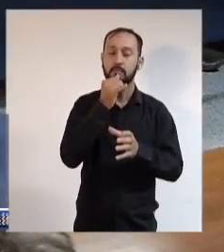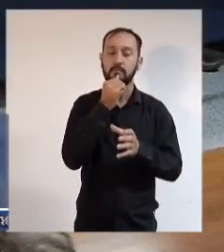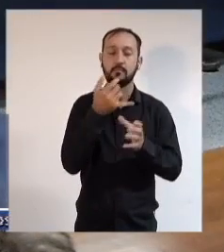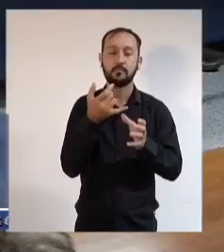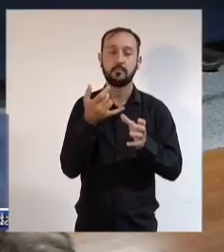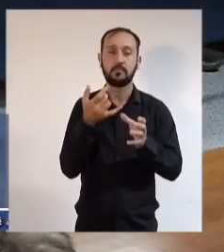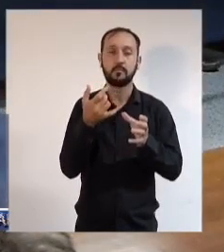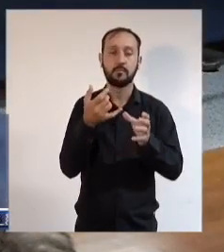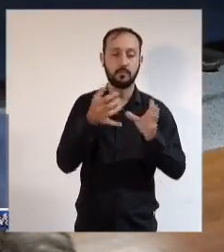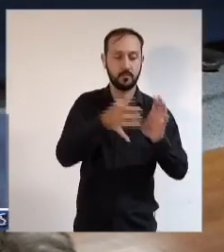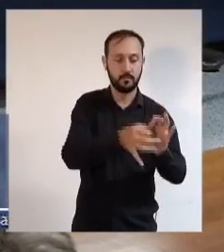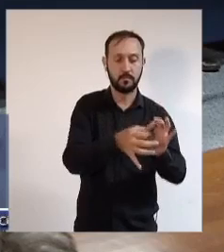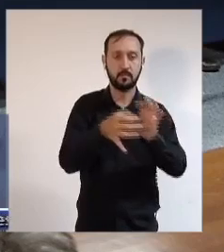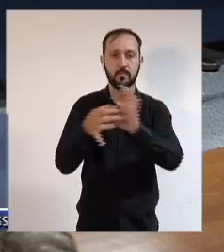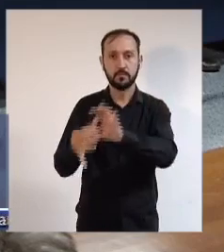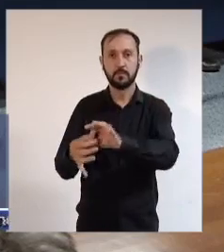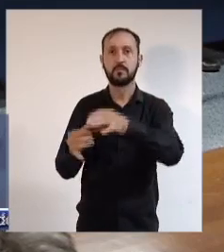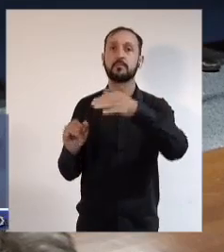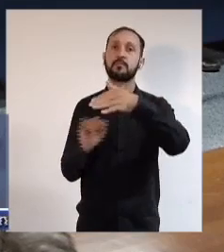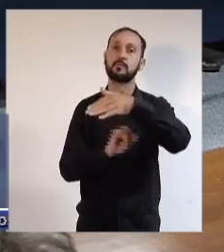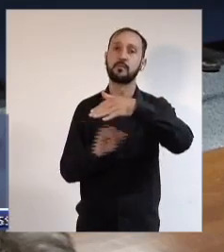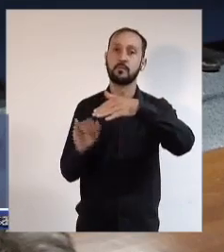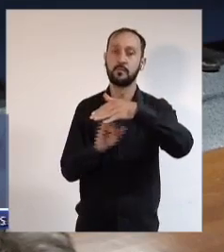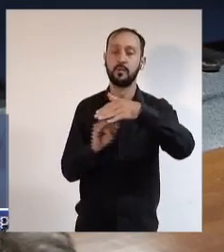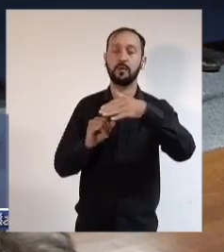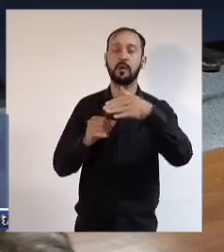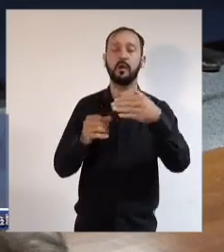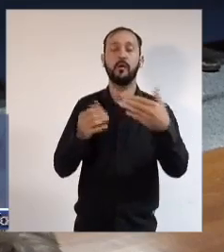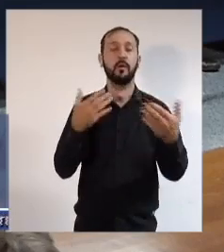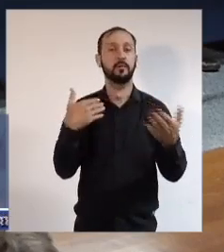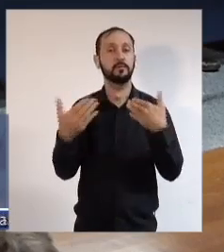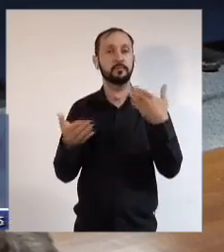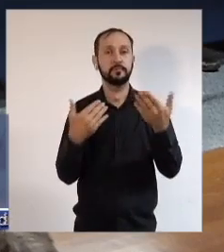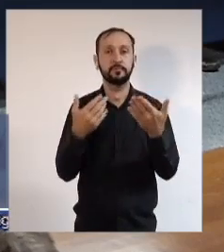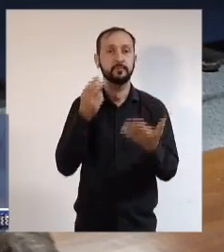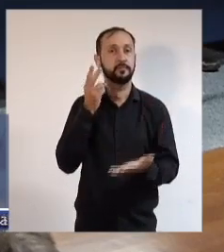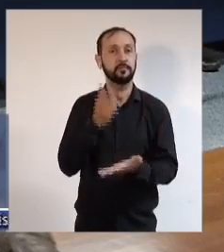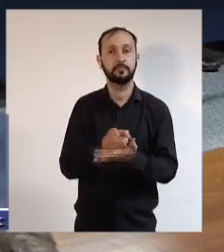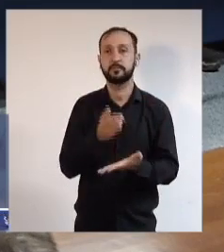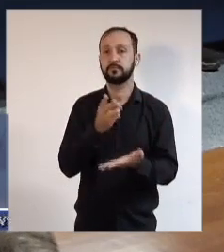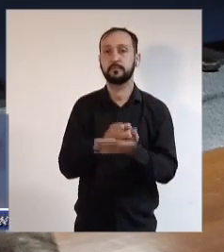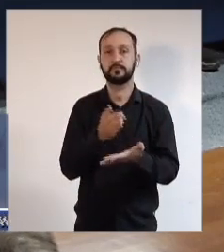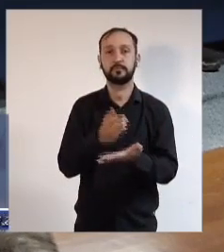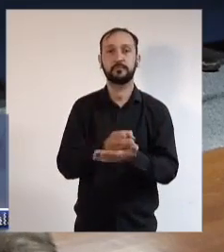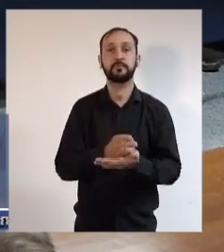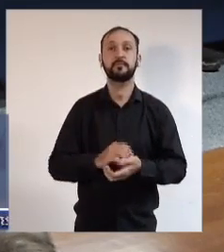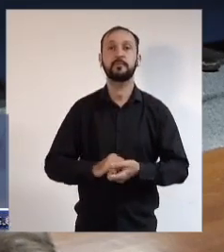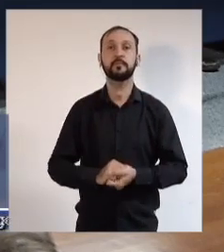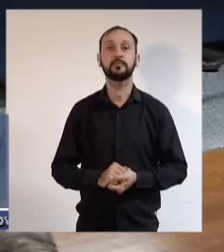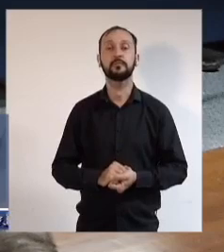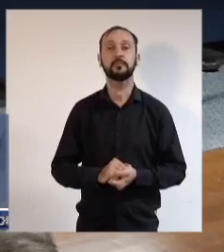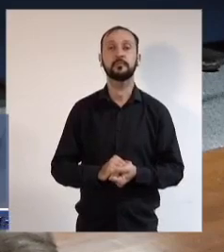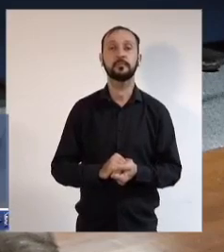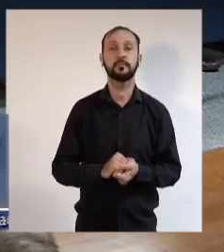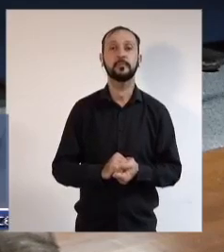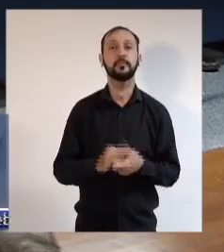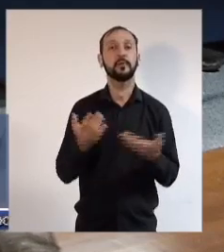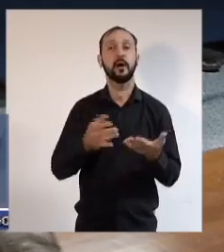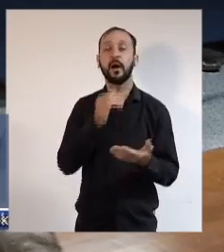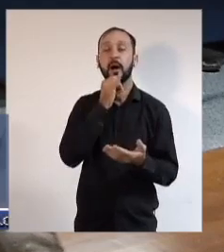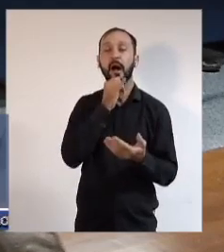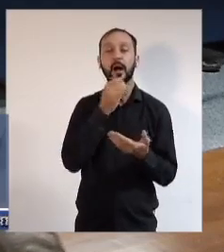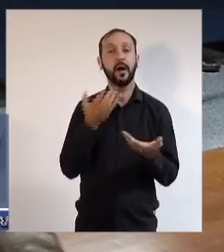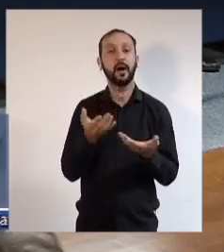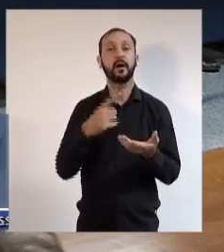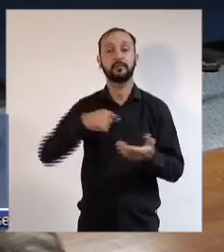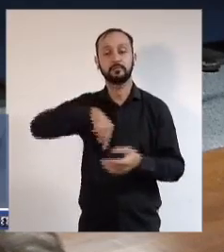entre as instituições um diálogo permanente e desta forma